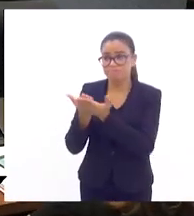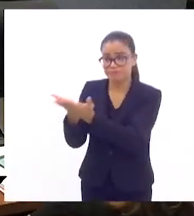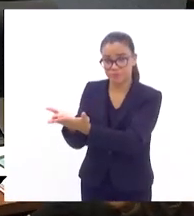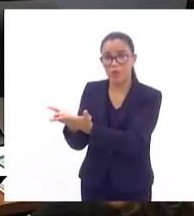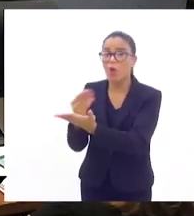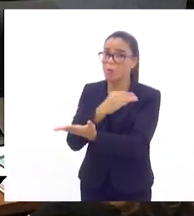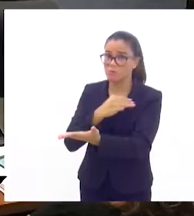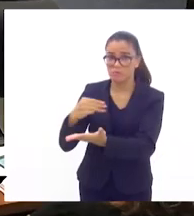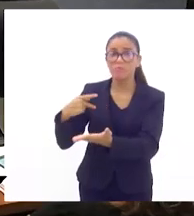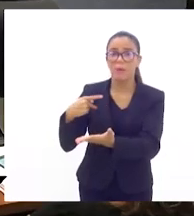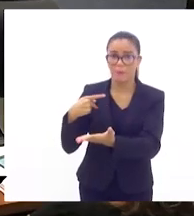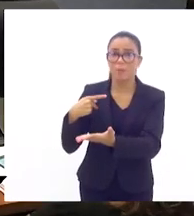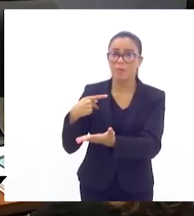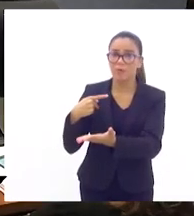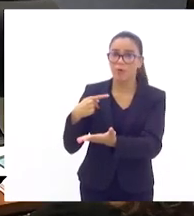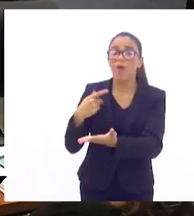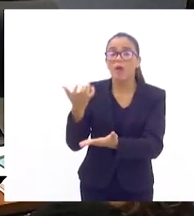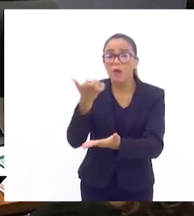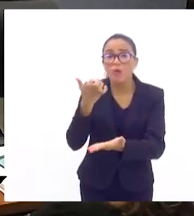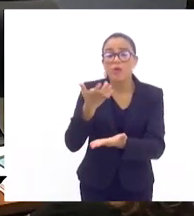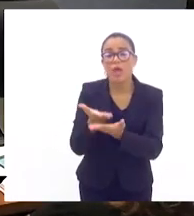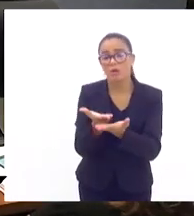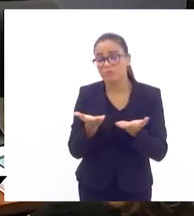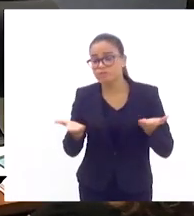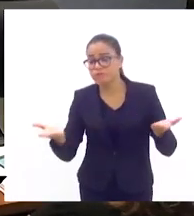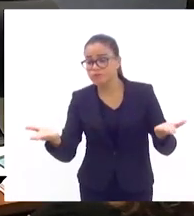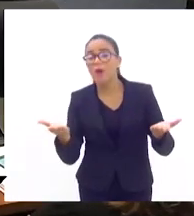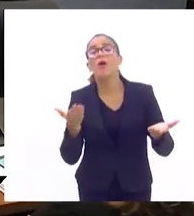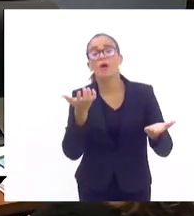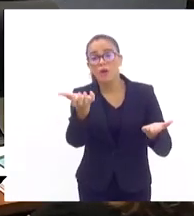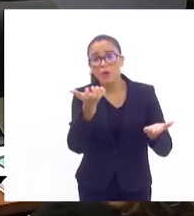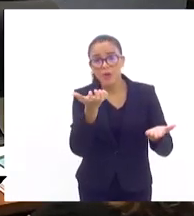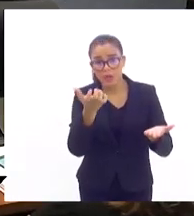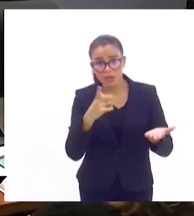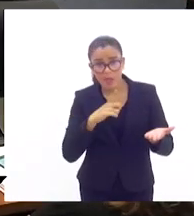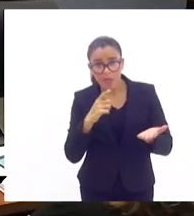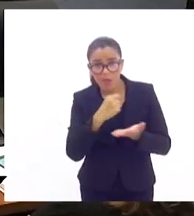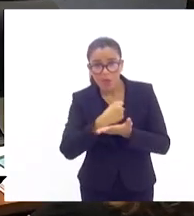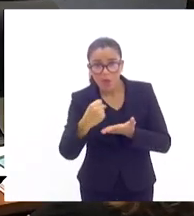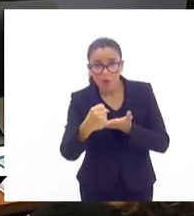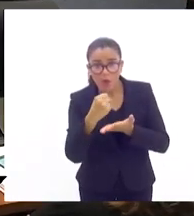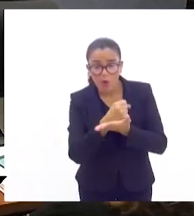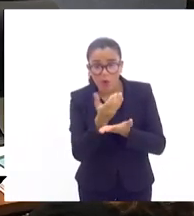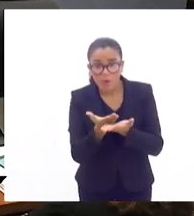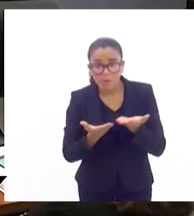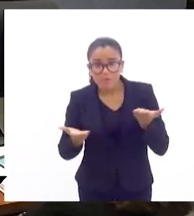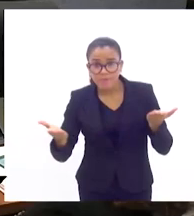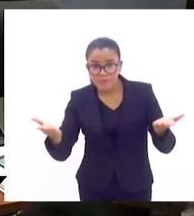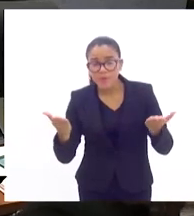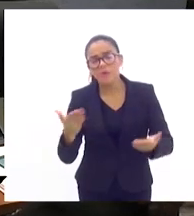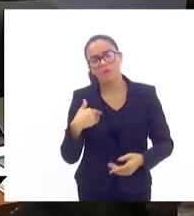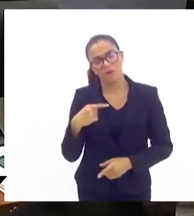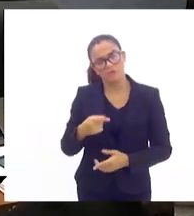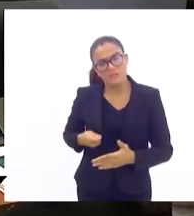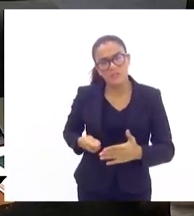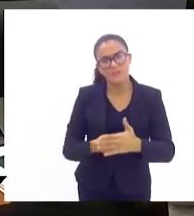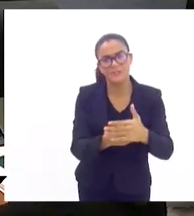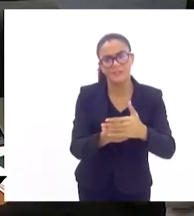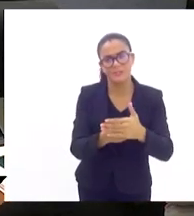Ministério Público, que eu quero a cópia. Se eu tenho a cópia do contrato, vamos exigir da Mais Saneamento o